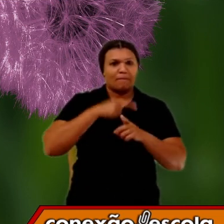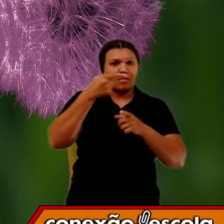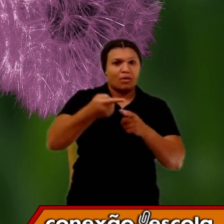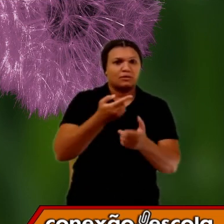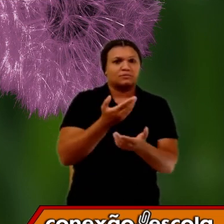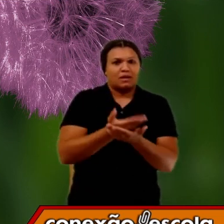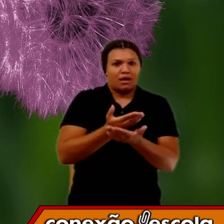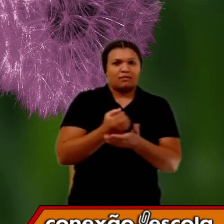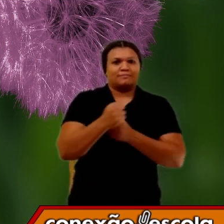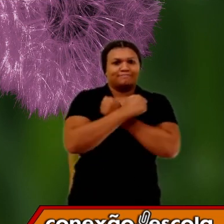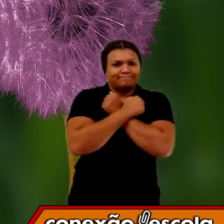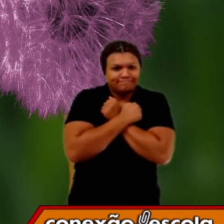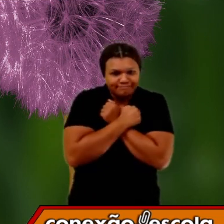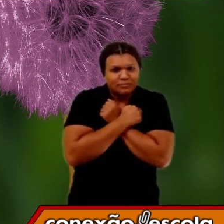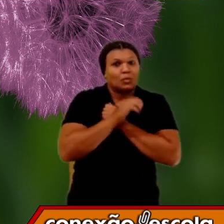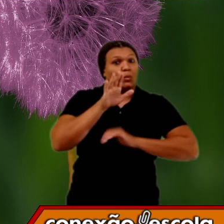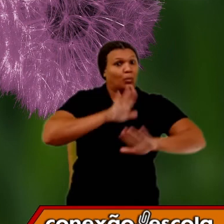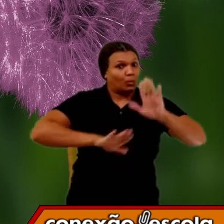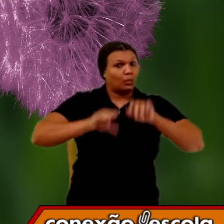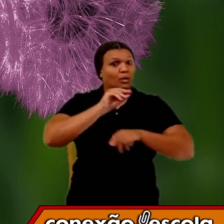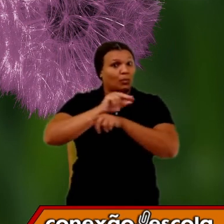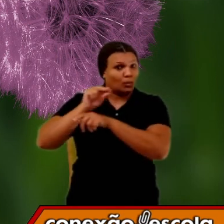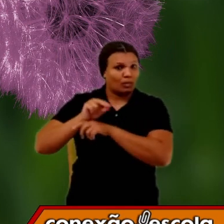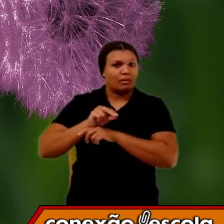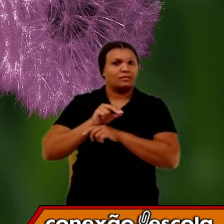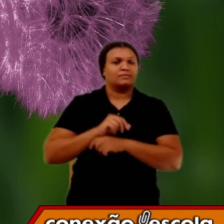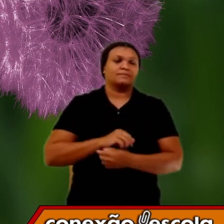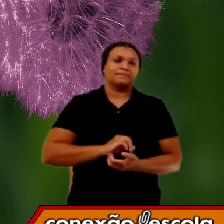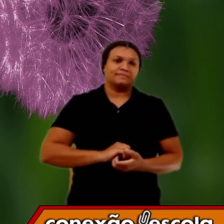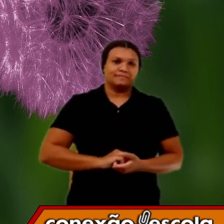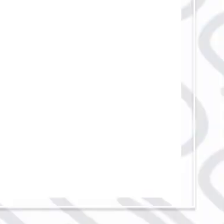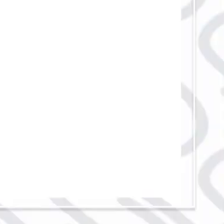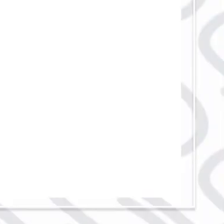grande abraço, cuide-se e até mais!